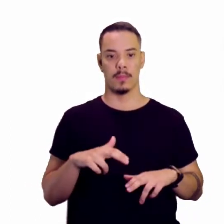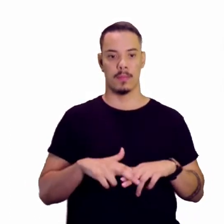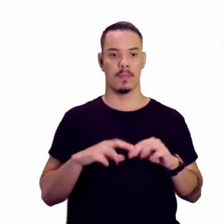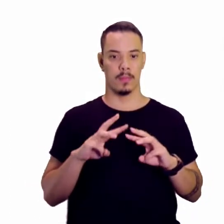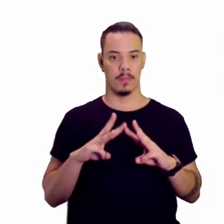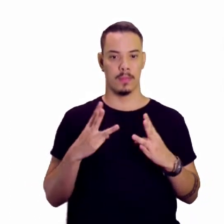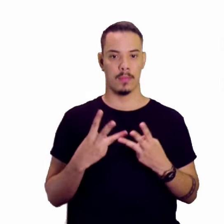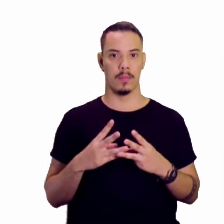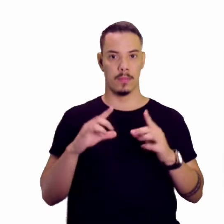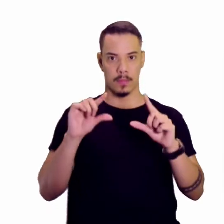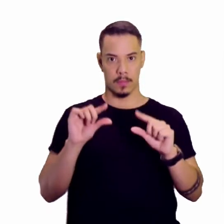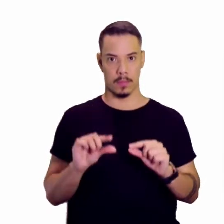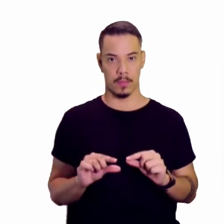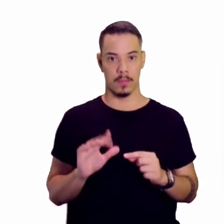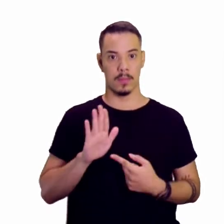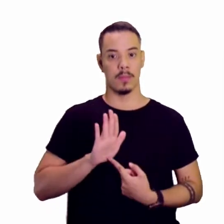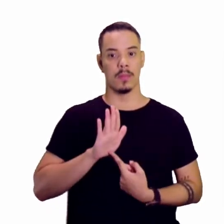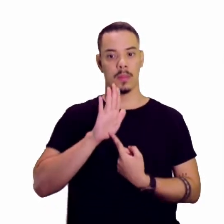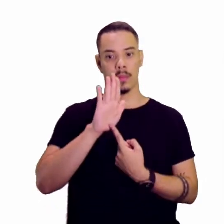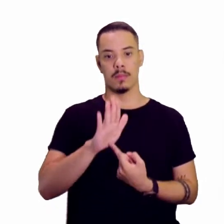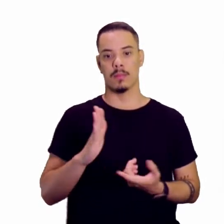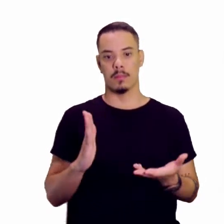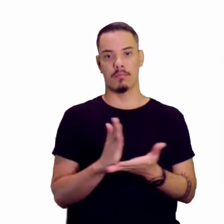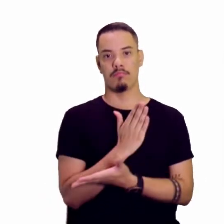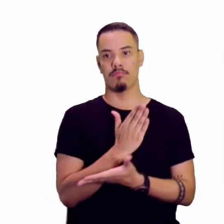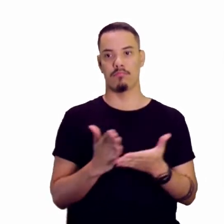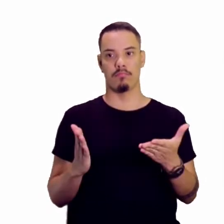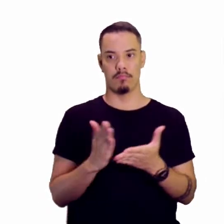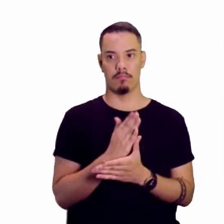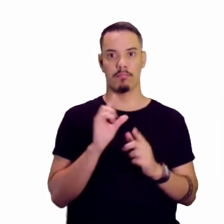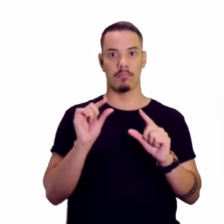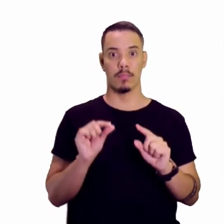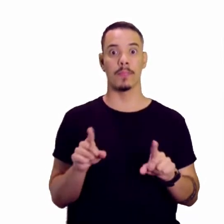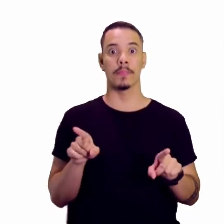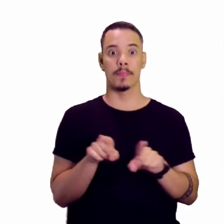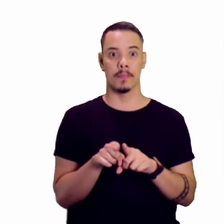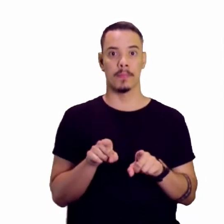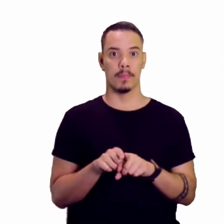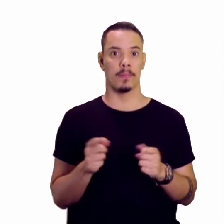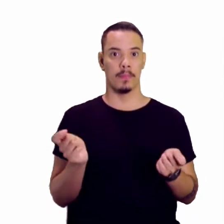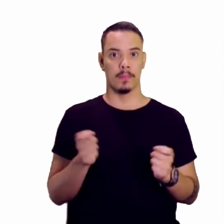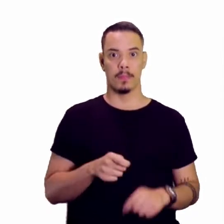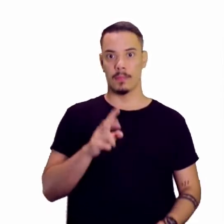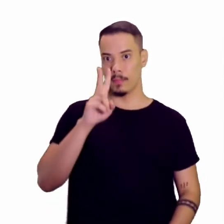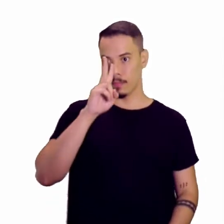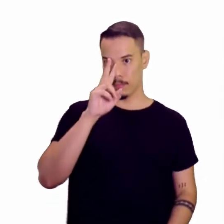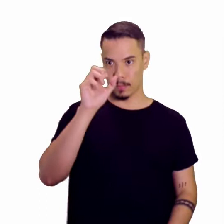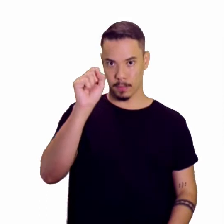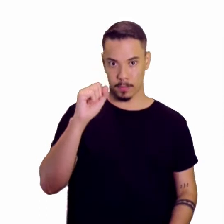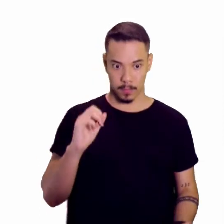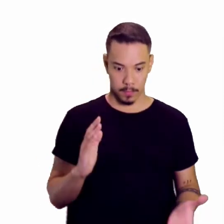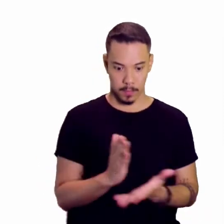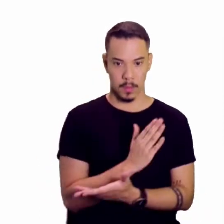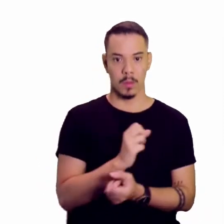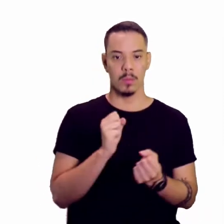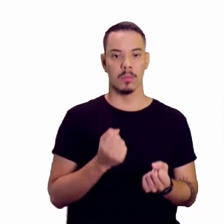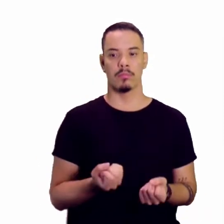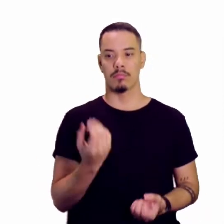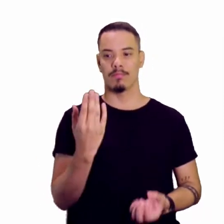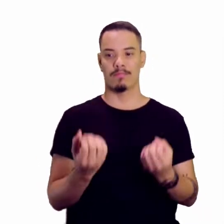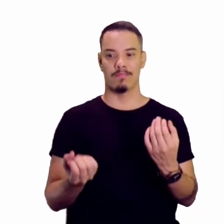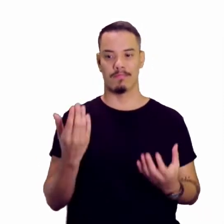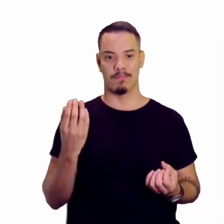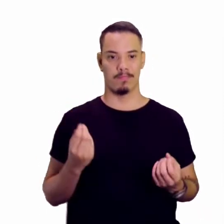corpo é pequena, ela apresenta pequena inércia, de modo que mesmo forças pequenas podem produzir